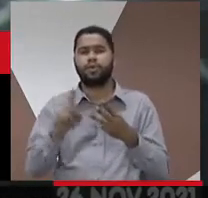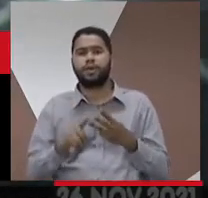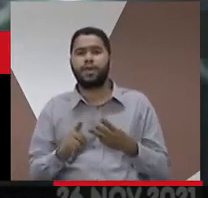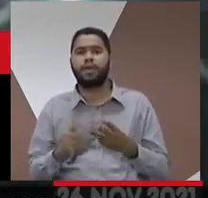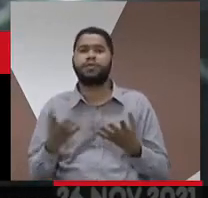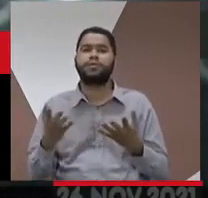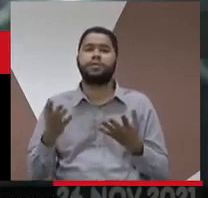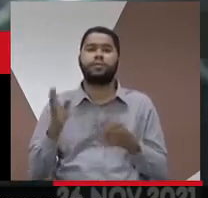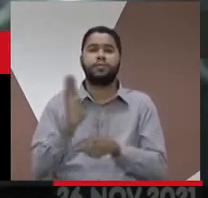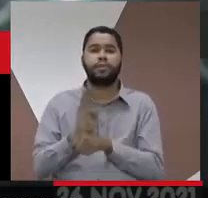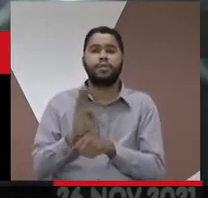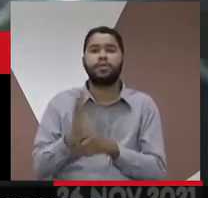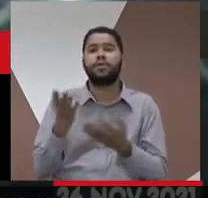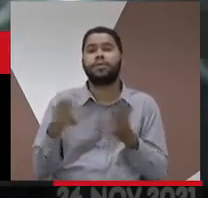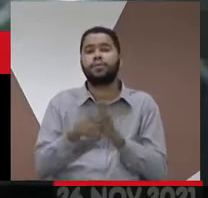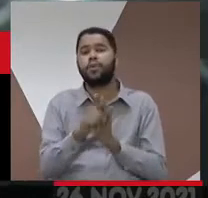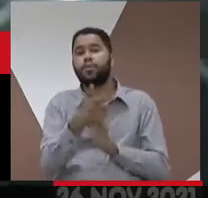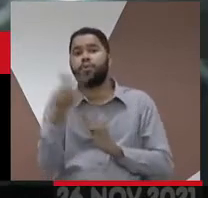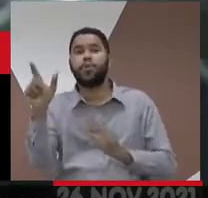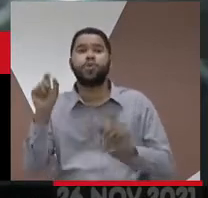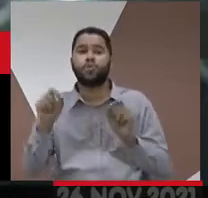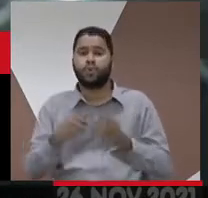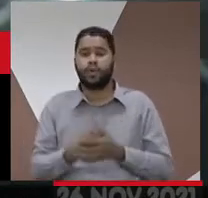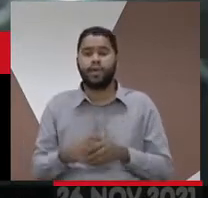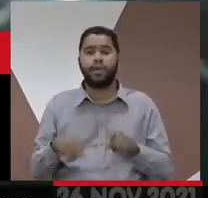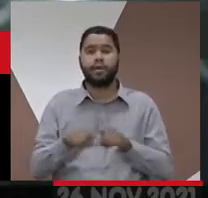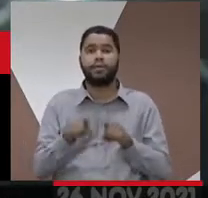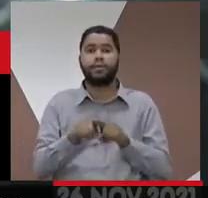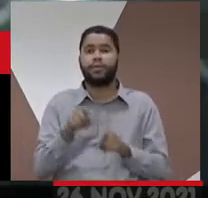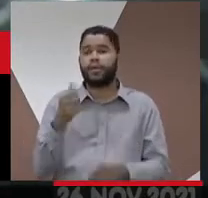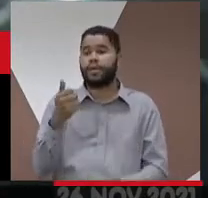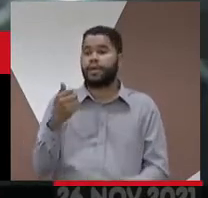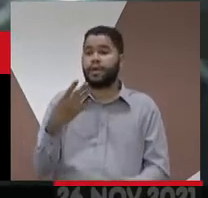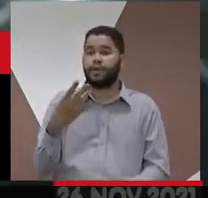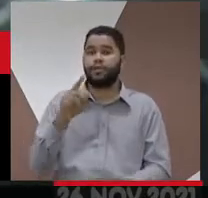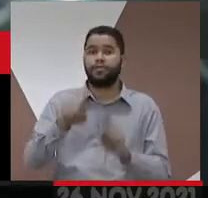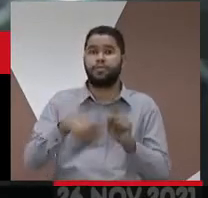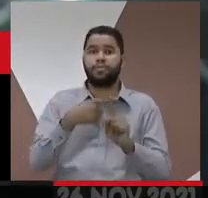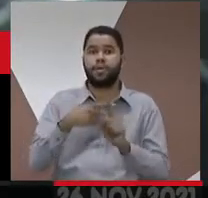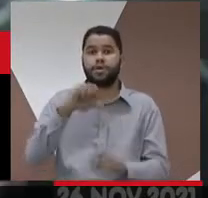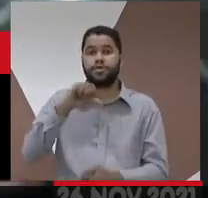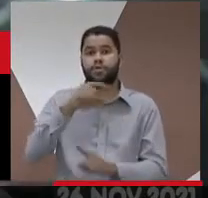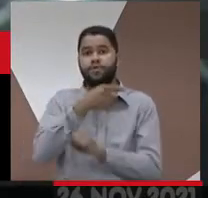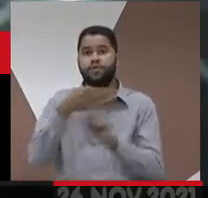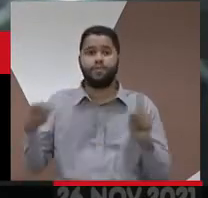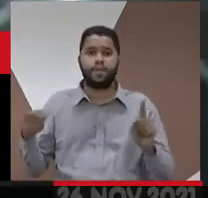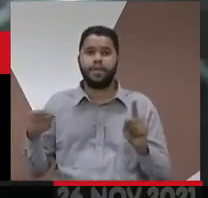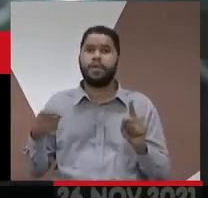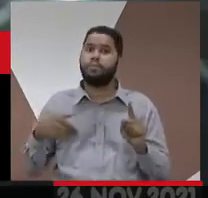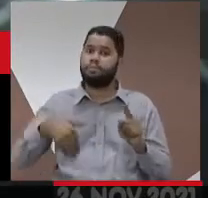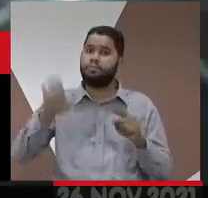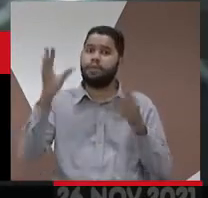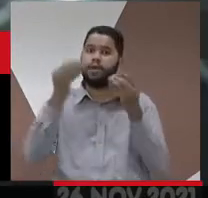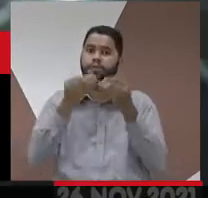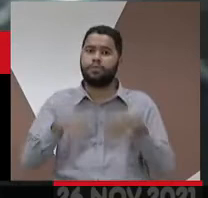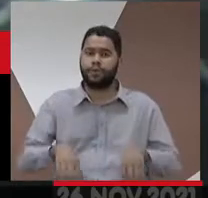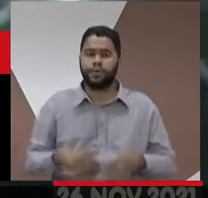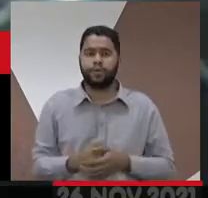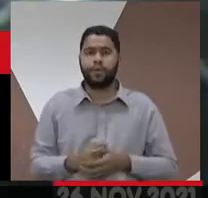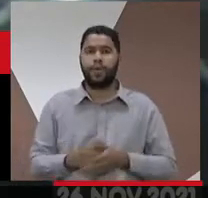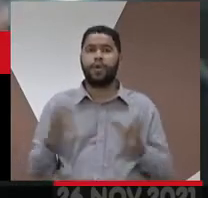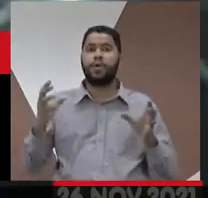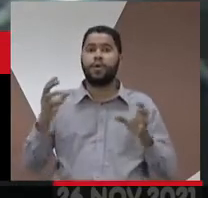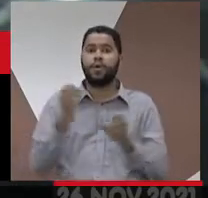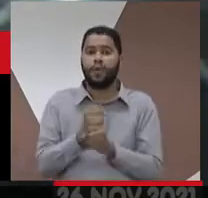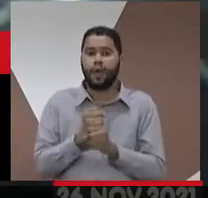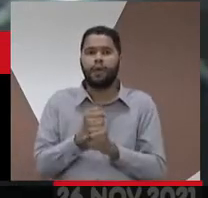ligar até lá. O outro traçado gasta 14 mais 9,5. Então, já é mais prejuízo. Esse cálculo